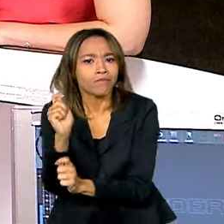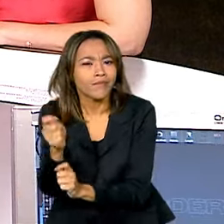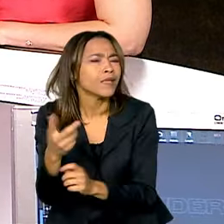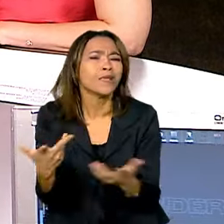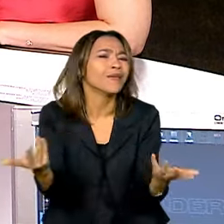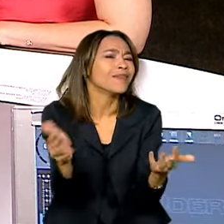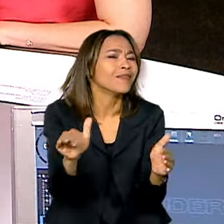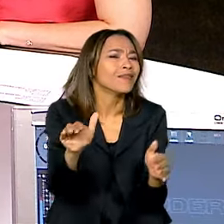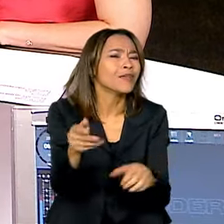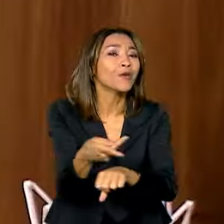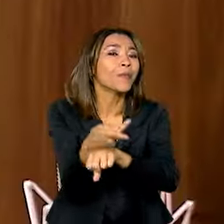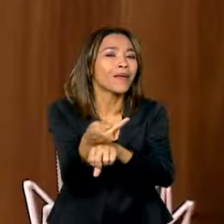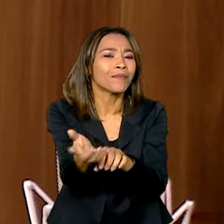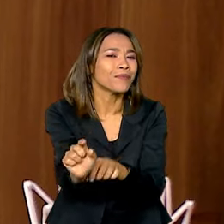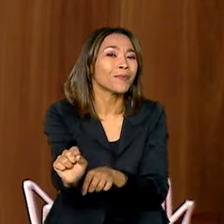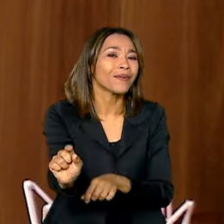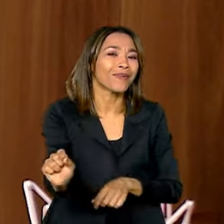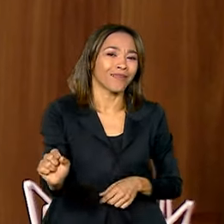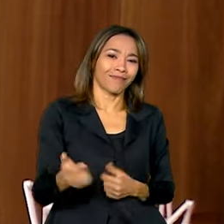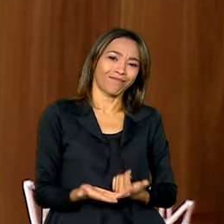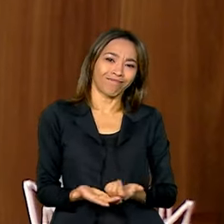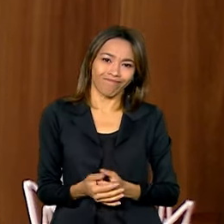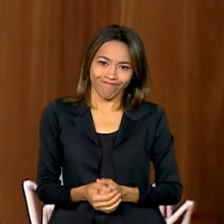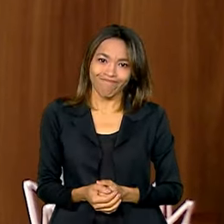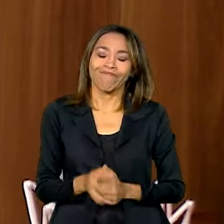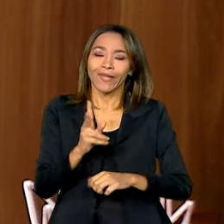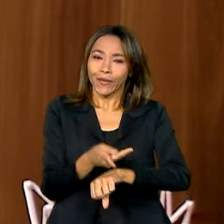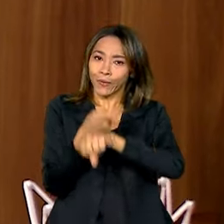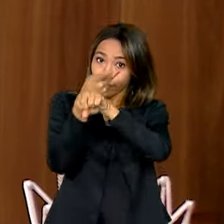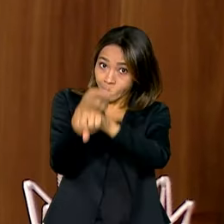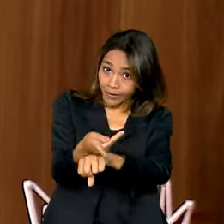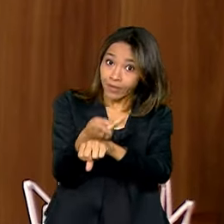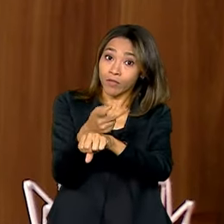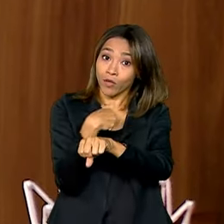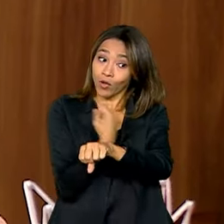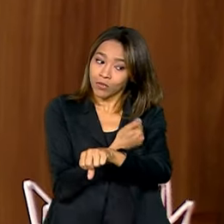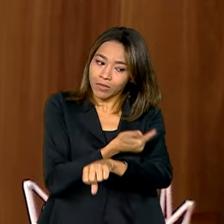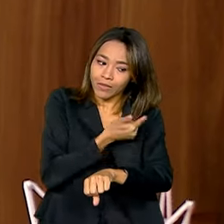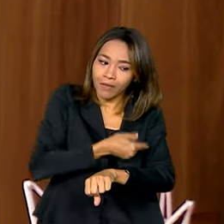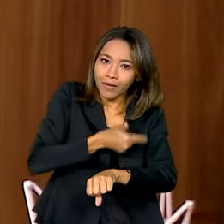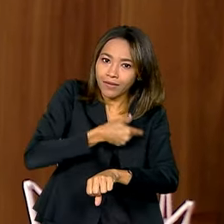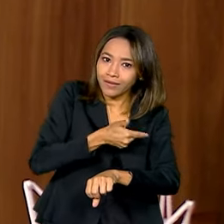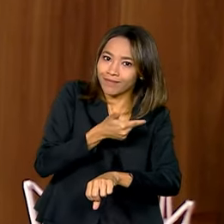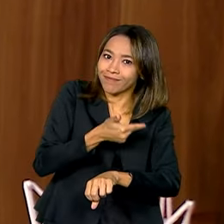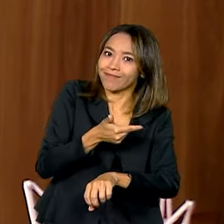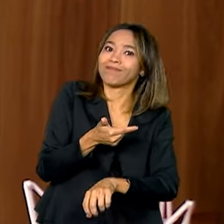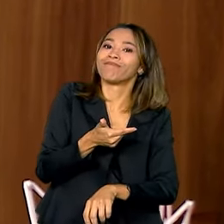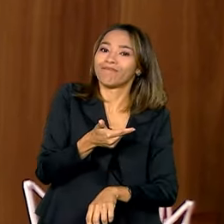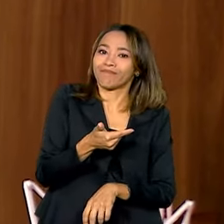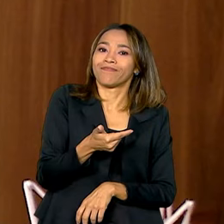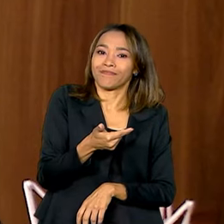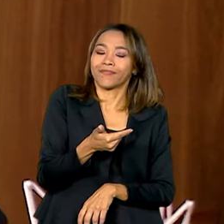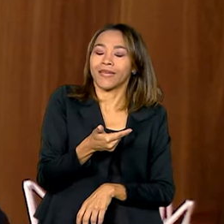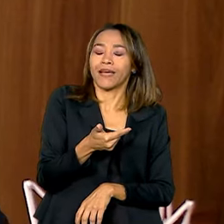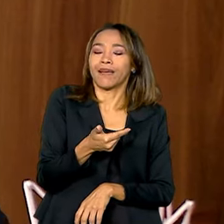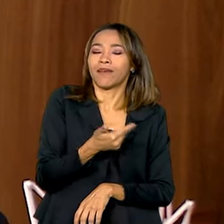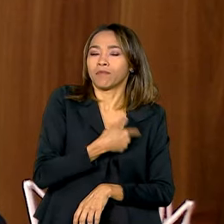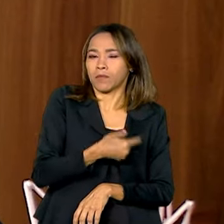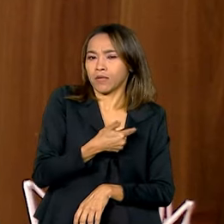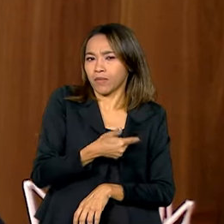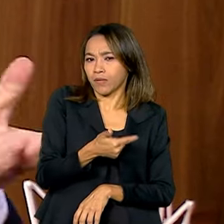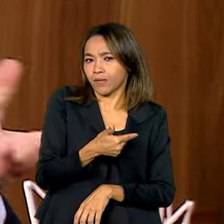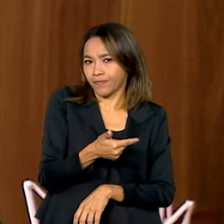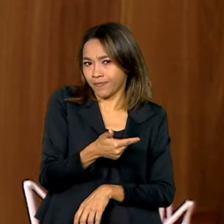ser o quê, ministro? Bom, nós estamos, além do prêmio, nós estamos trabalhando aí para que nós estamos fazendo aí um trabalho,